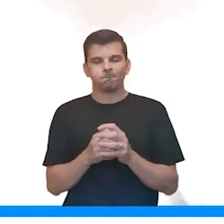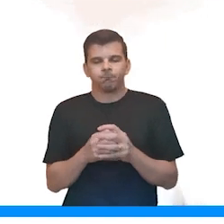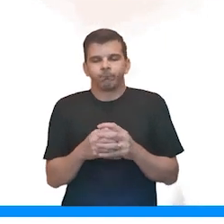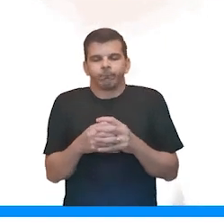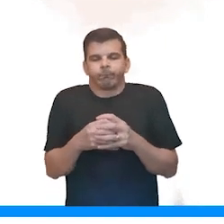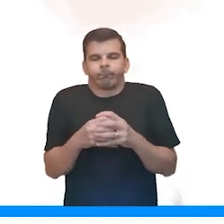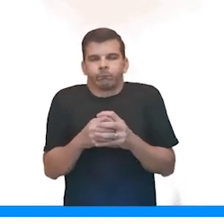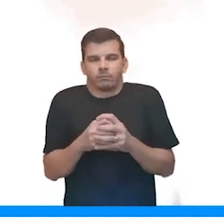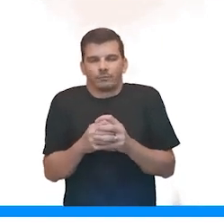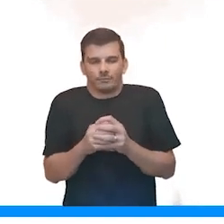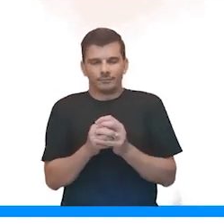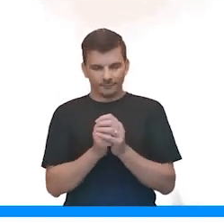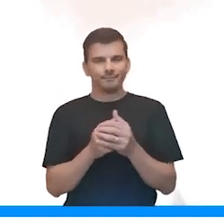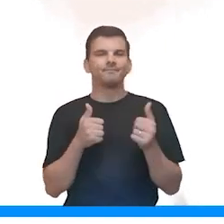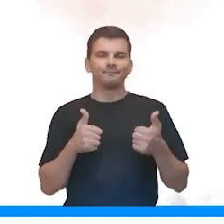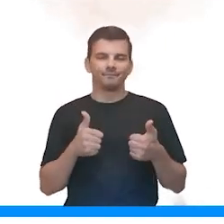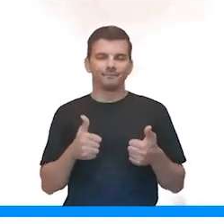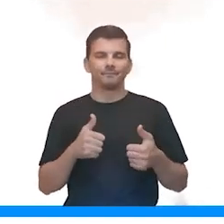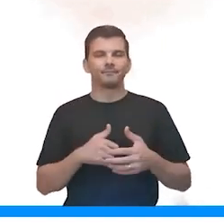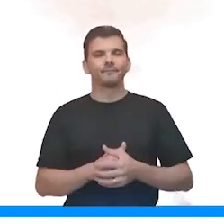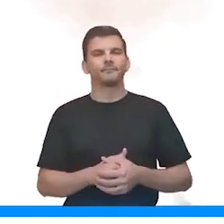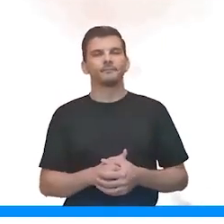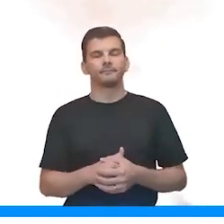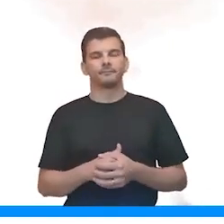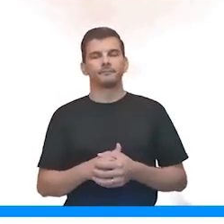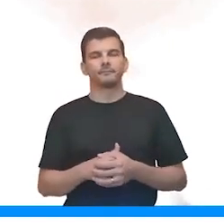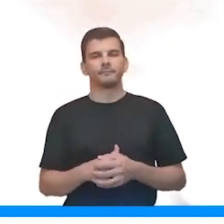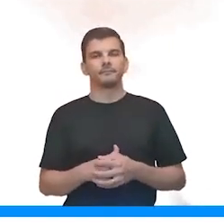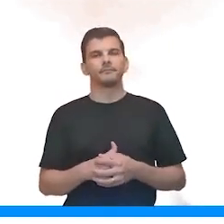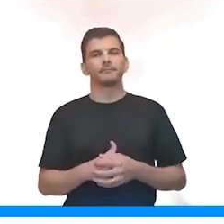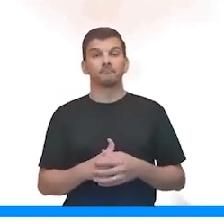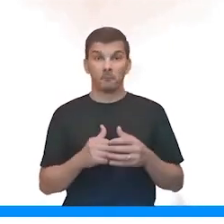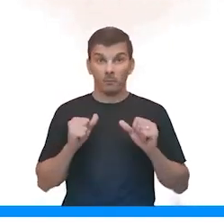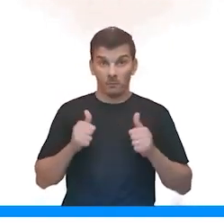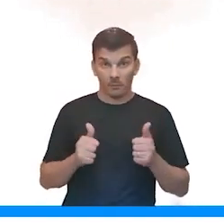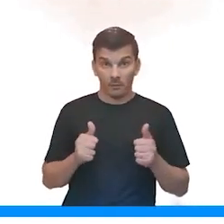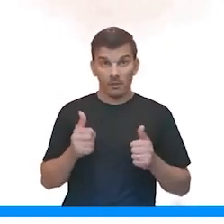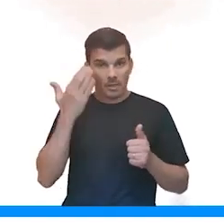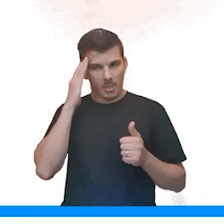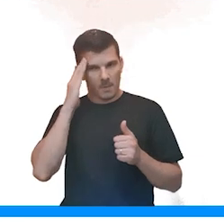da água também, do feijão, de tudo que está ali, tá bom?